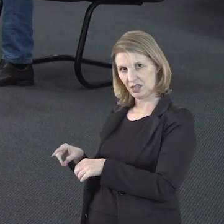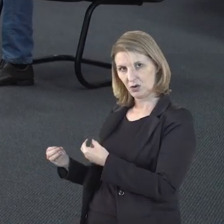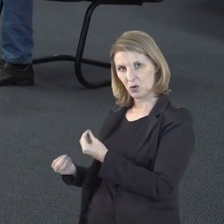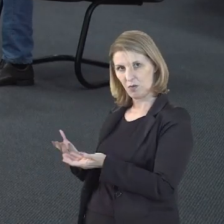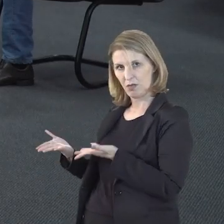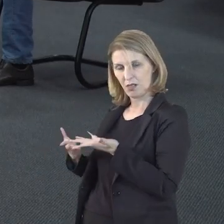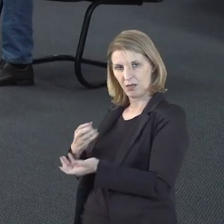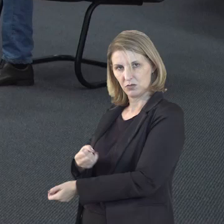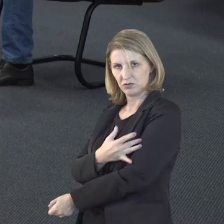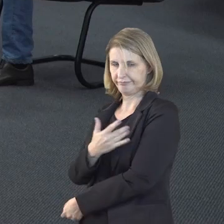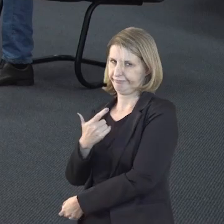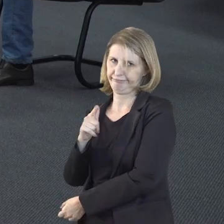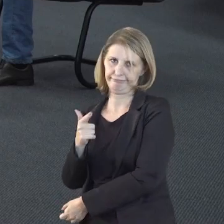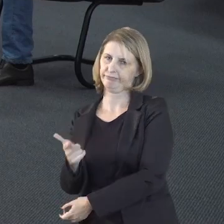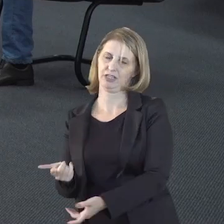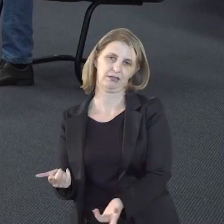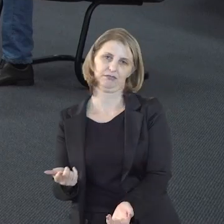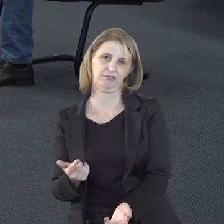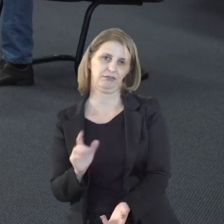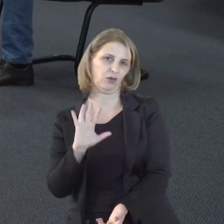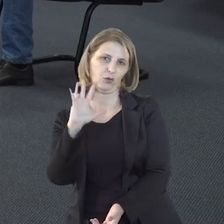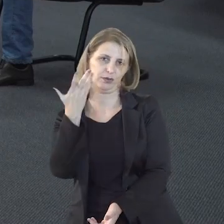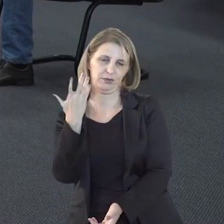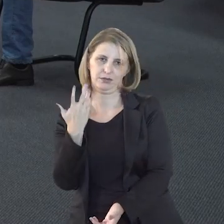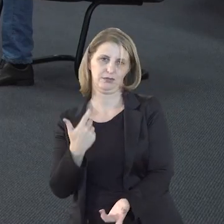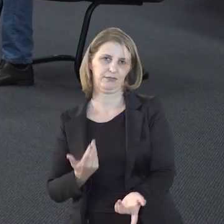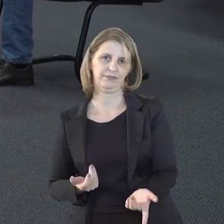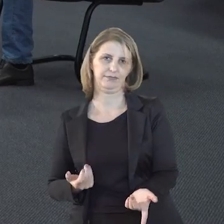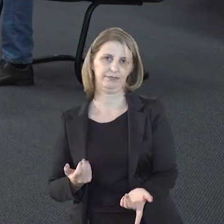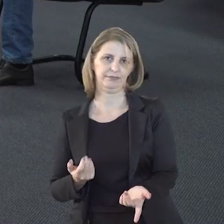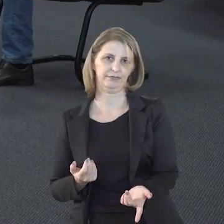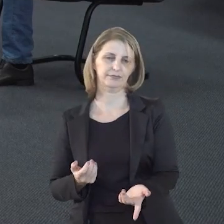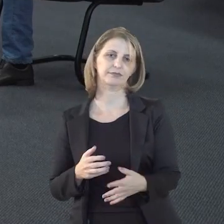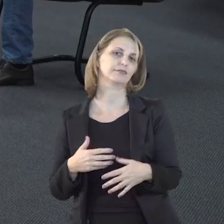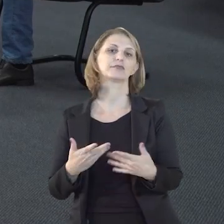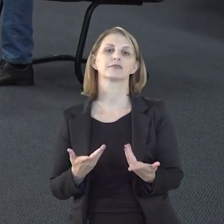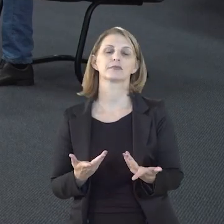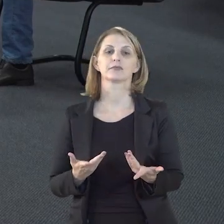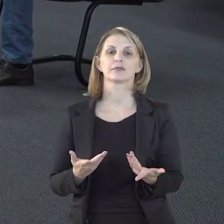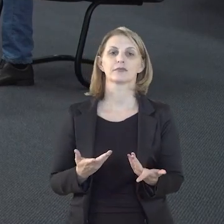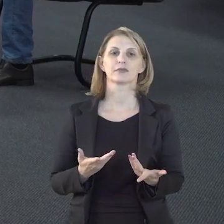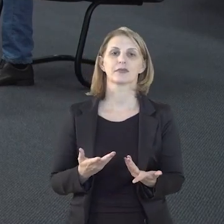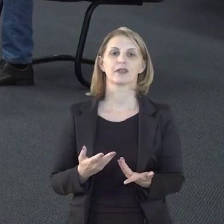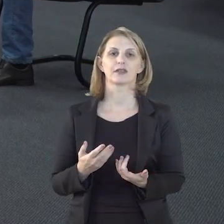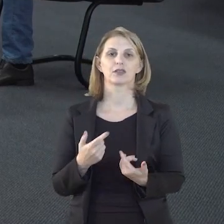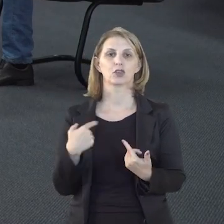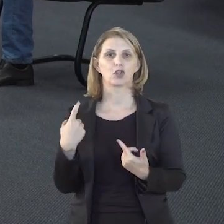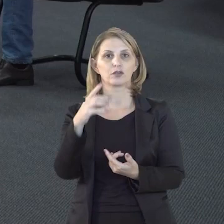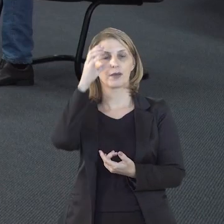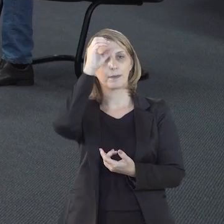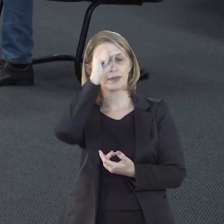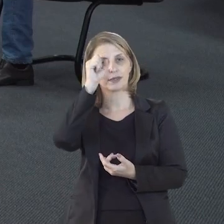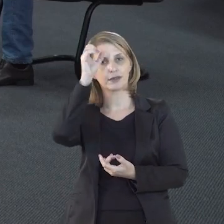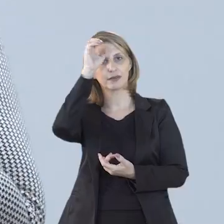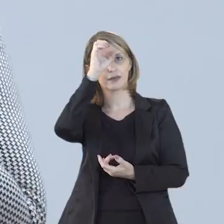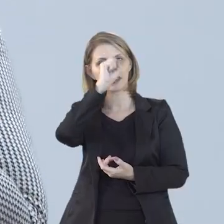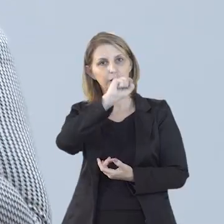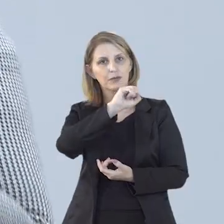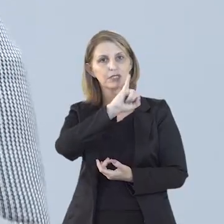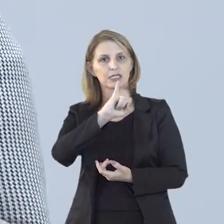com as emoções, né? Essa é uma questão assim bem importante até, né? Nós não somos treinados a lidar com as nossas emoções,